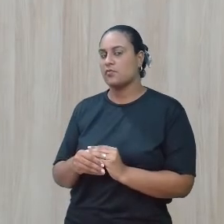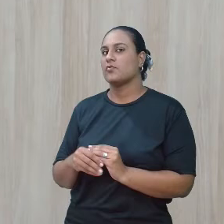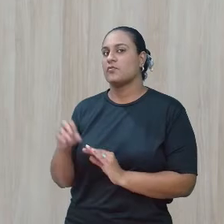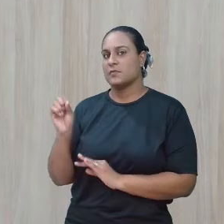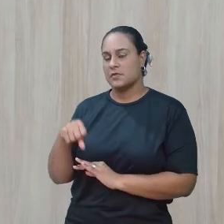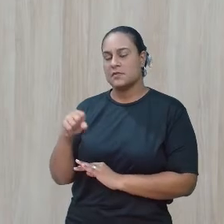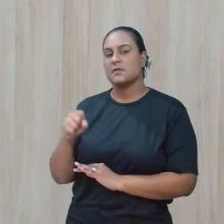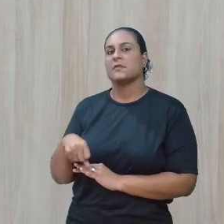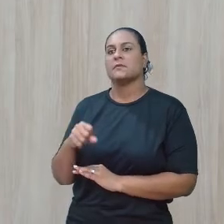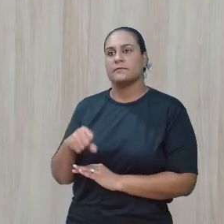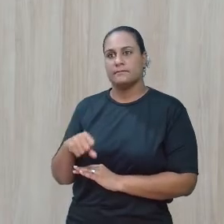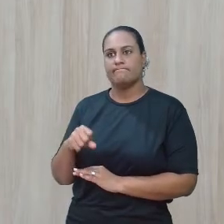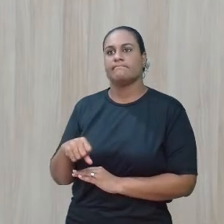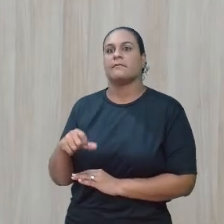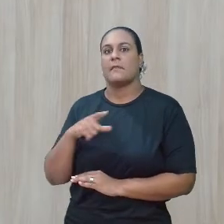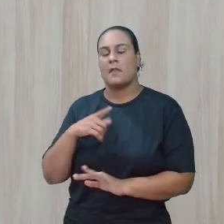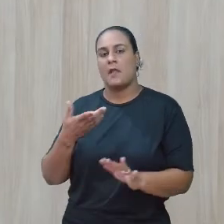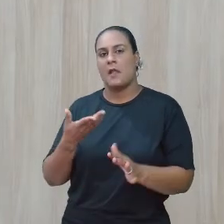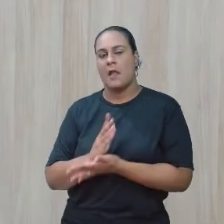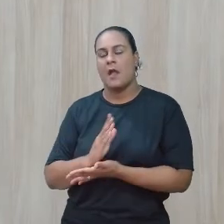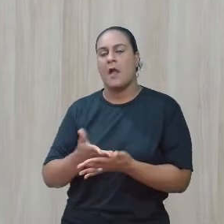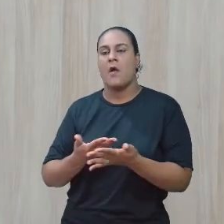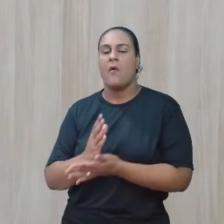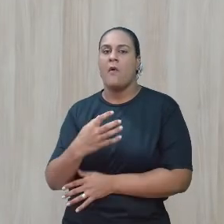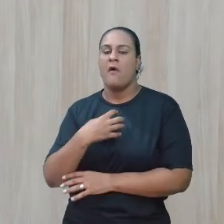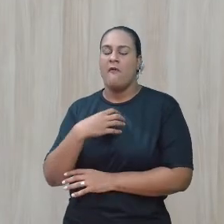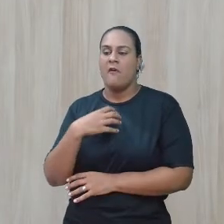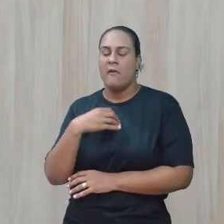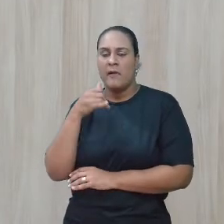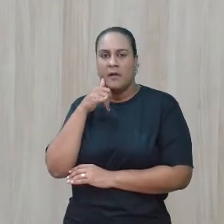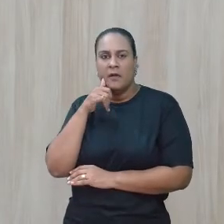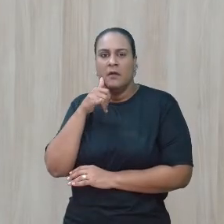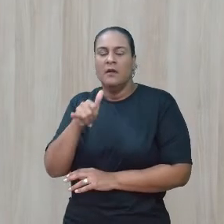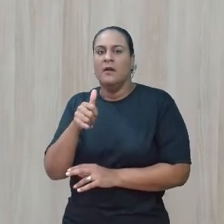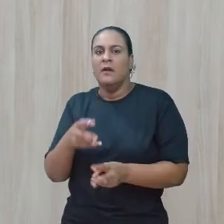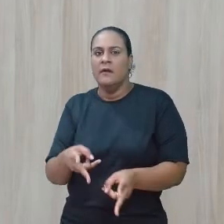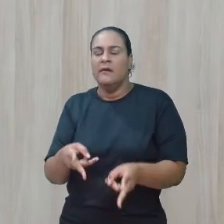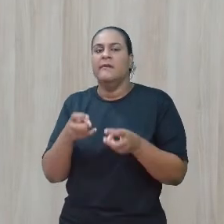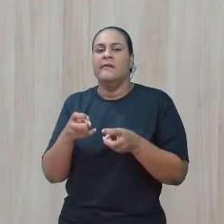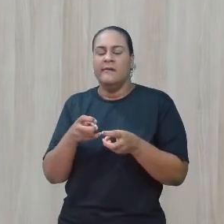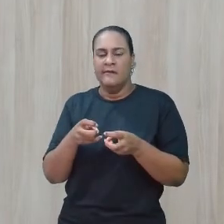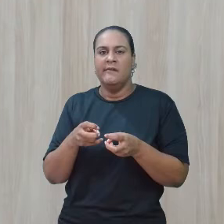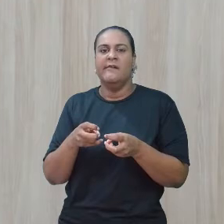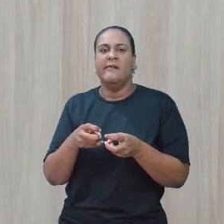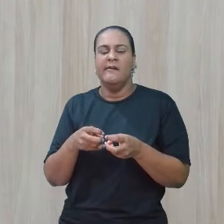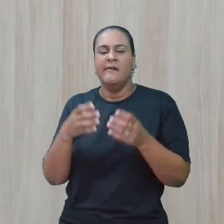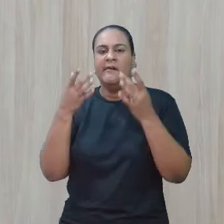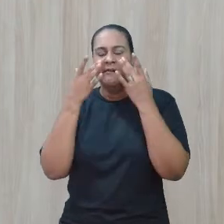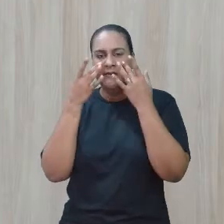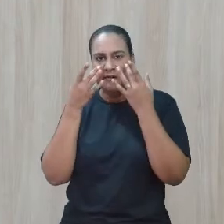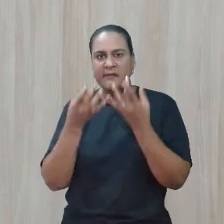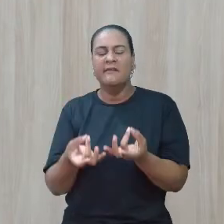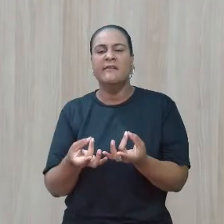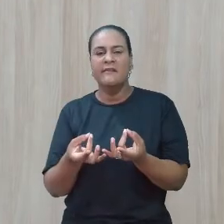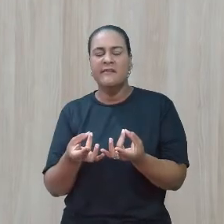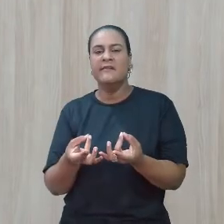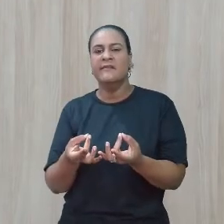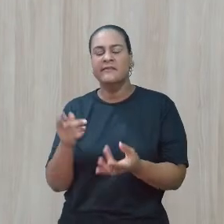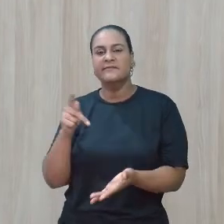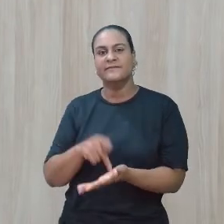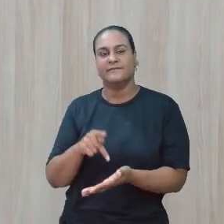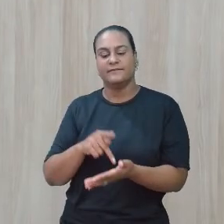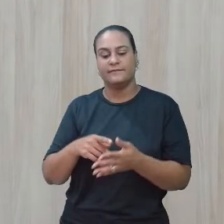Tem algumas formas de a gente prever, prevenir, de a gente ficar mais atento, e